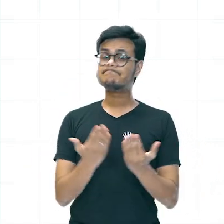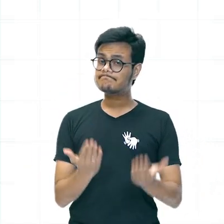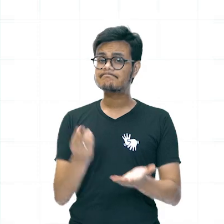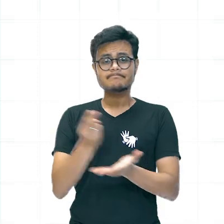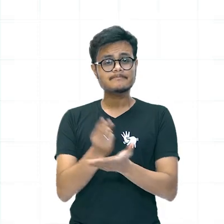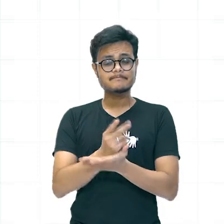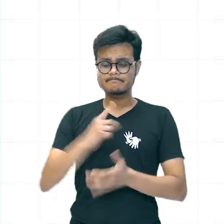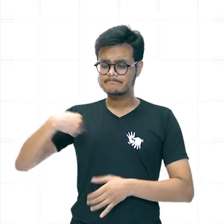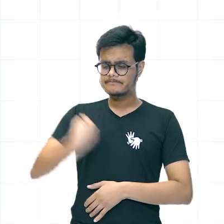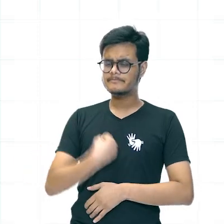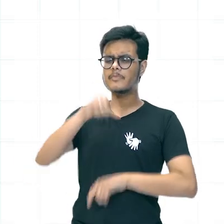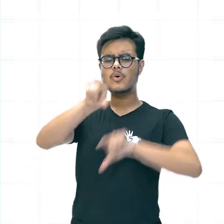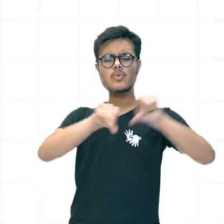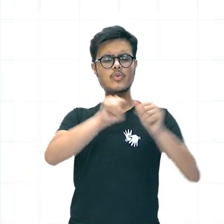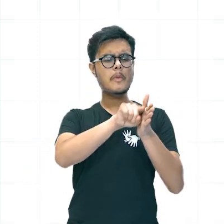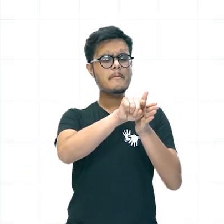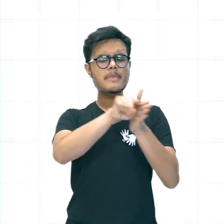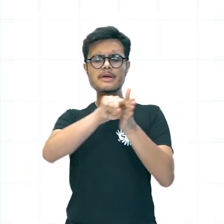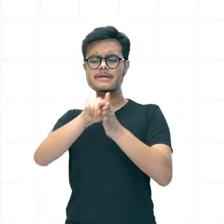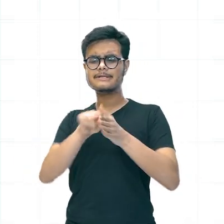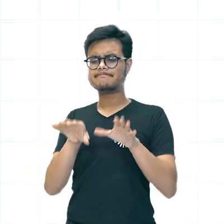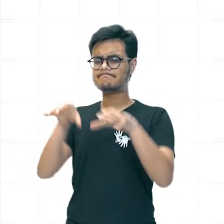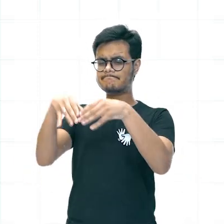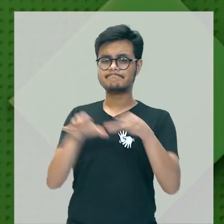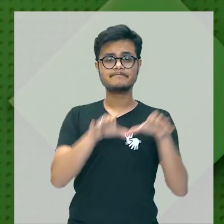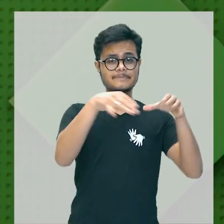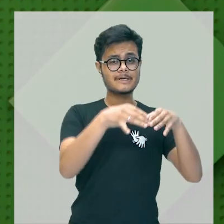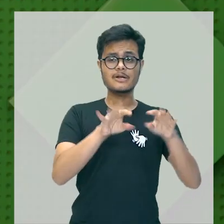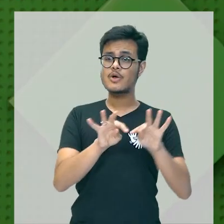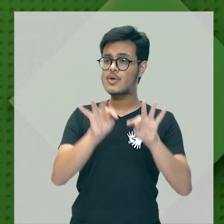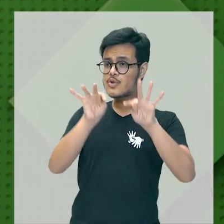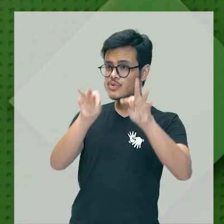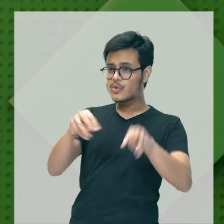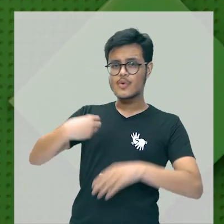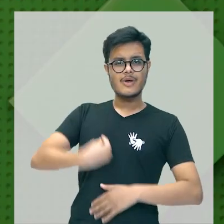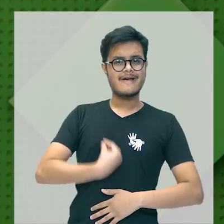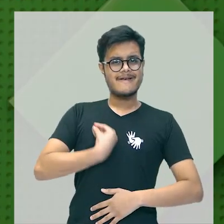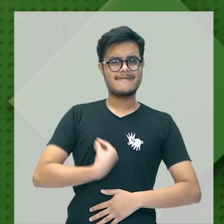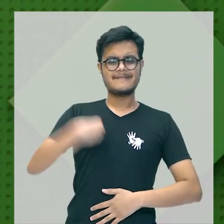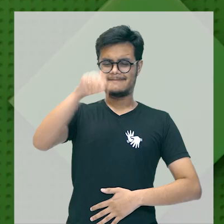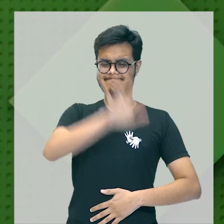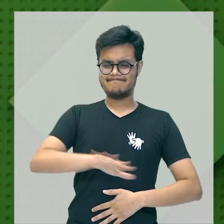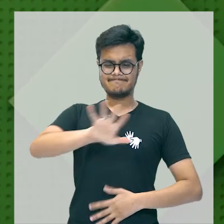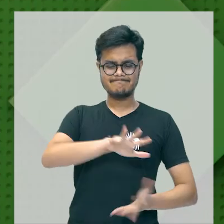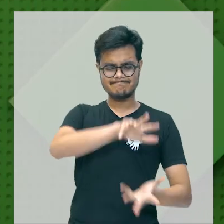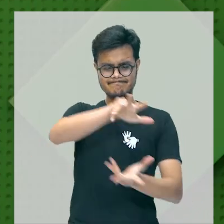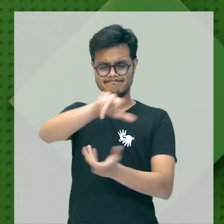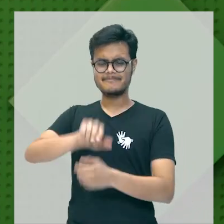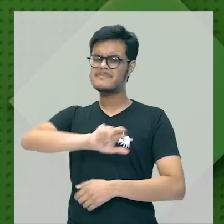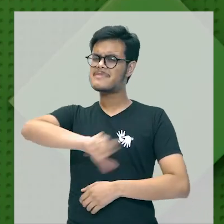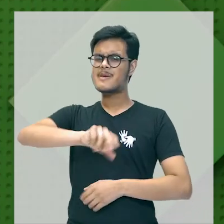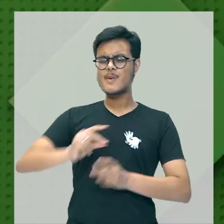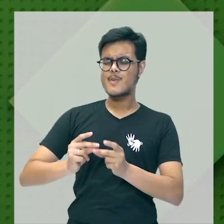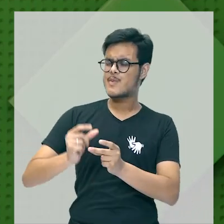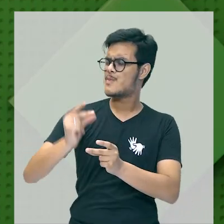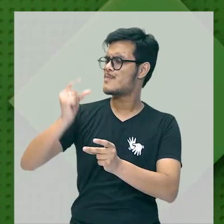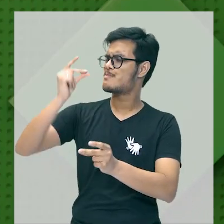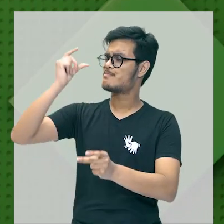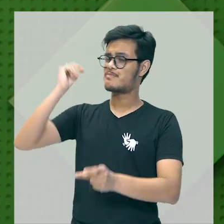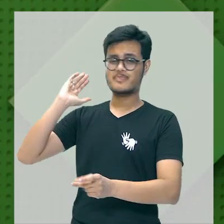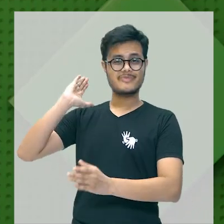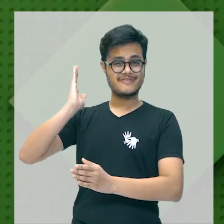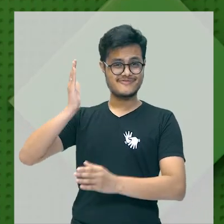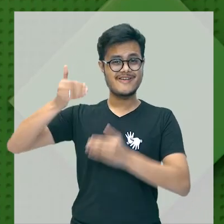humano quis identificar, separar, classificar todos os seres vivos. E isso não começou recente, né? Já faz